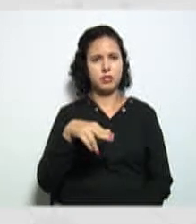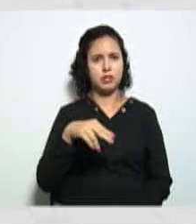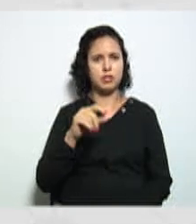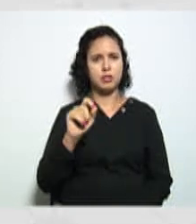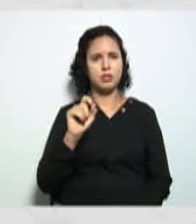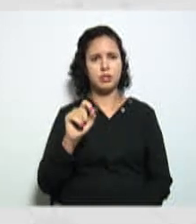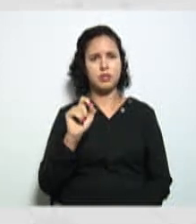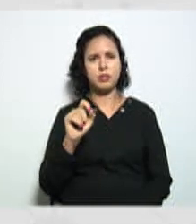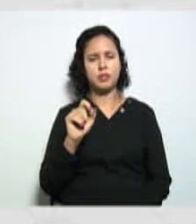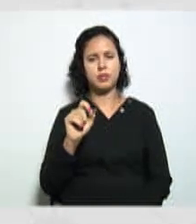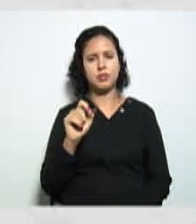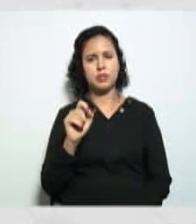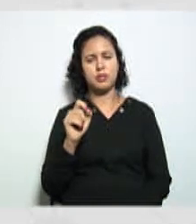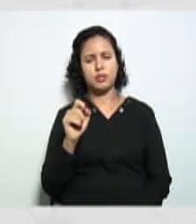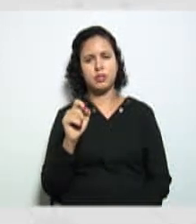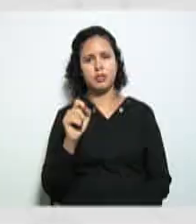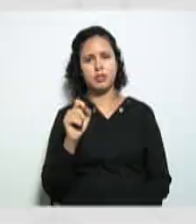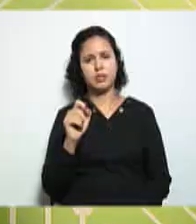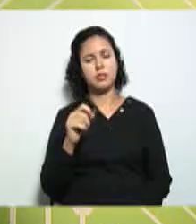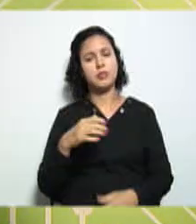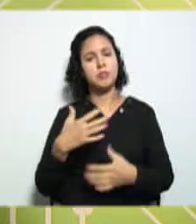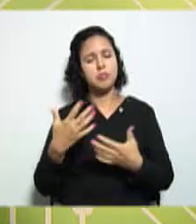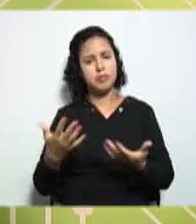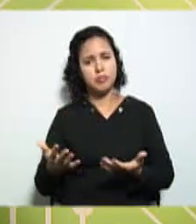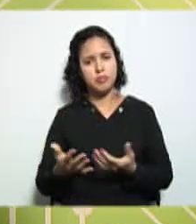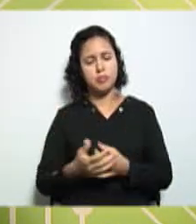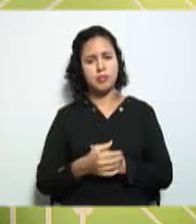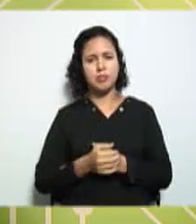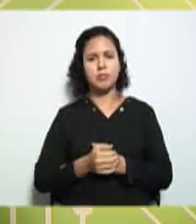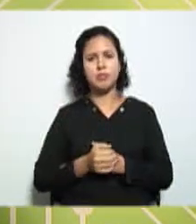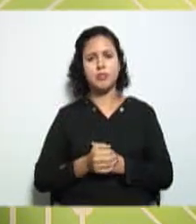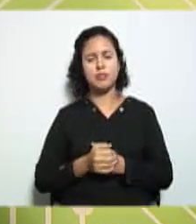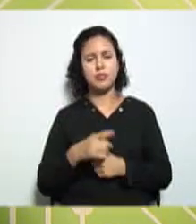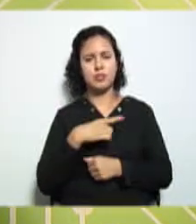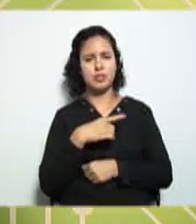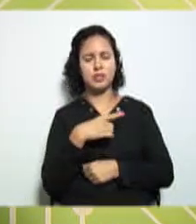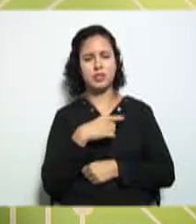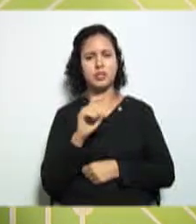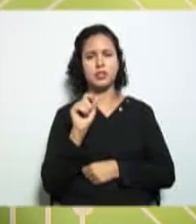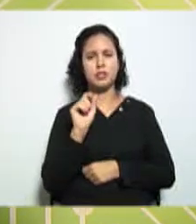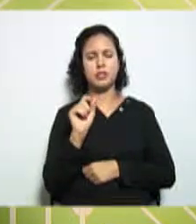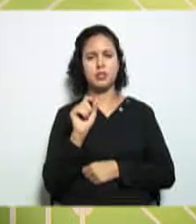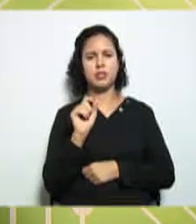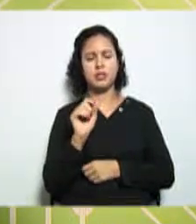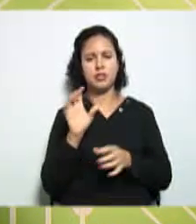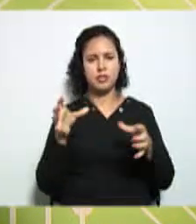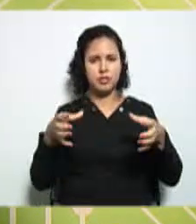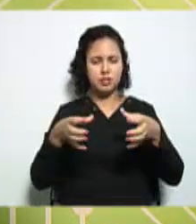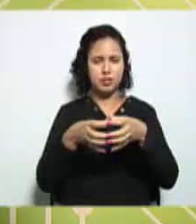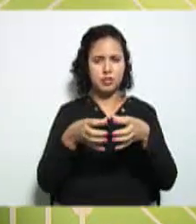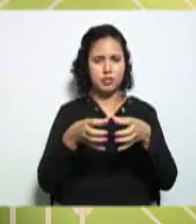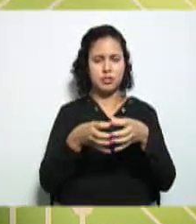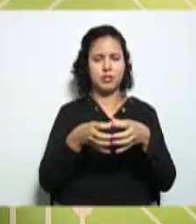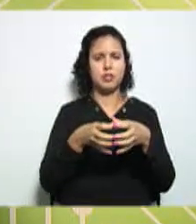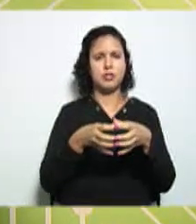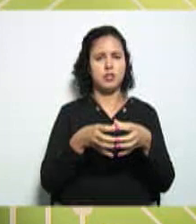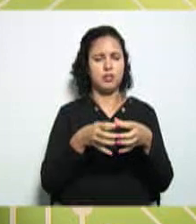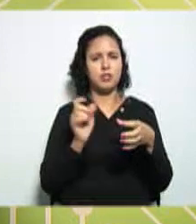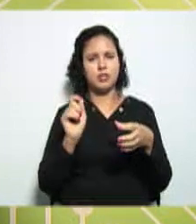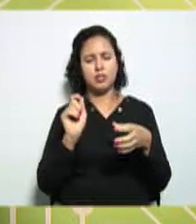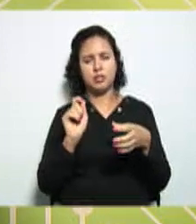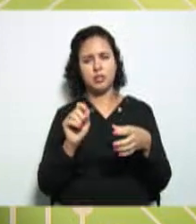tá certo, né? Então, nós temos aqui, né, na nossa equipe também o Juan, né,